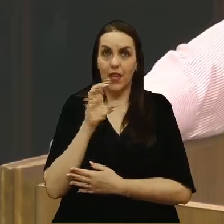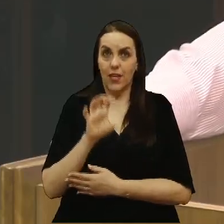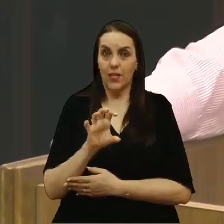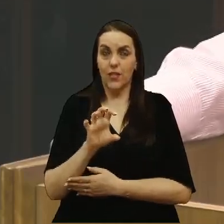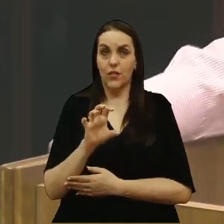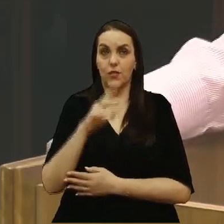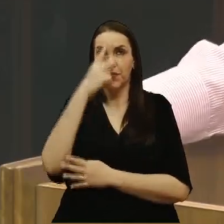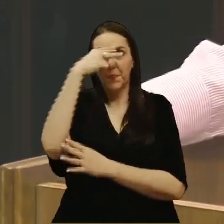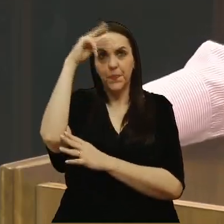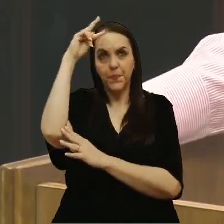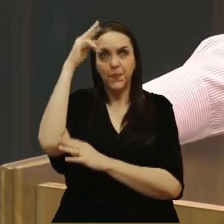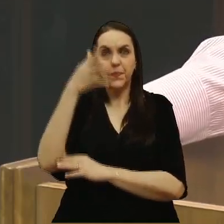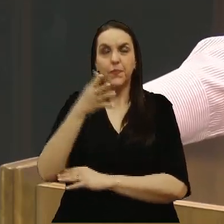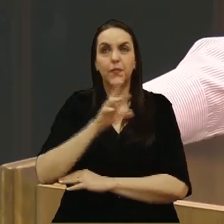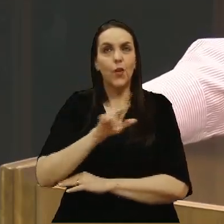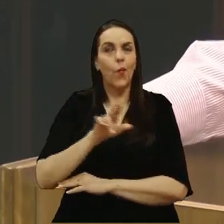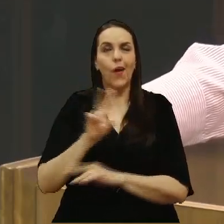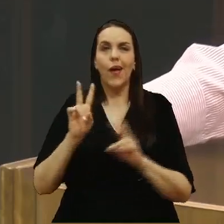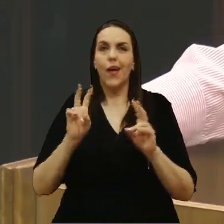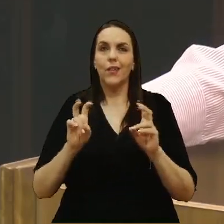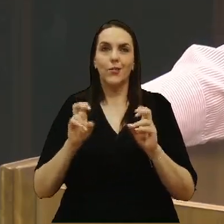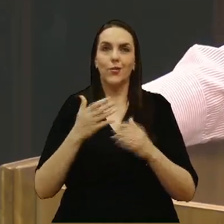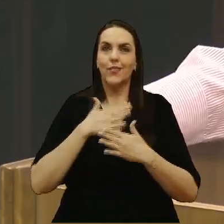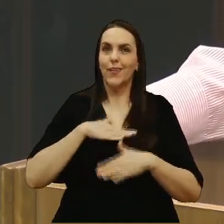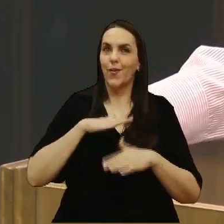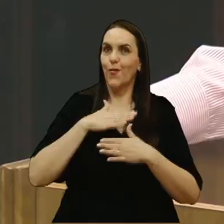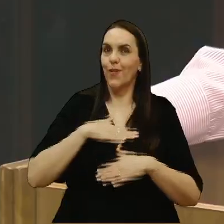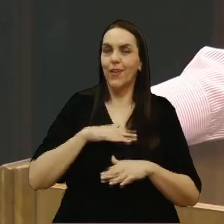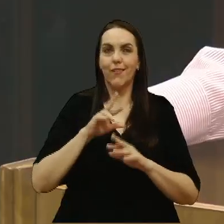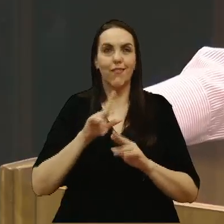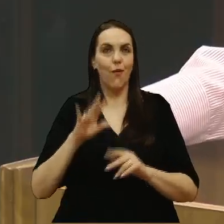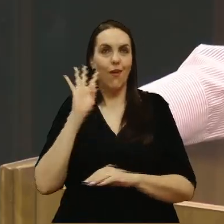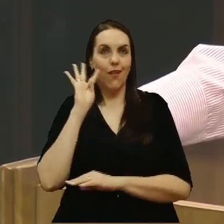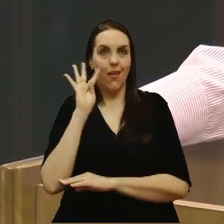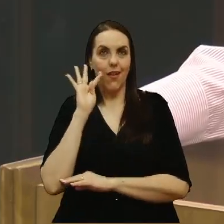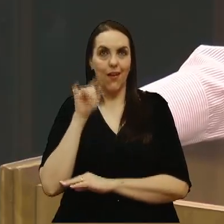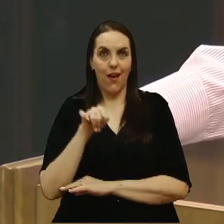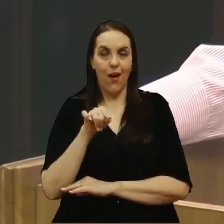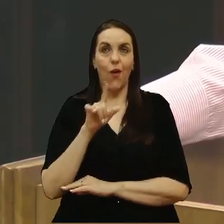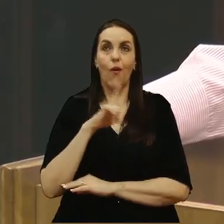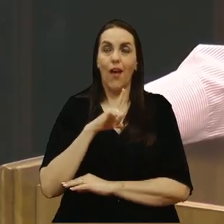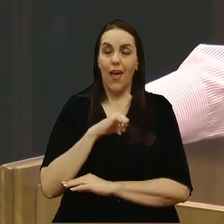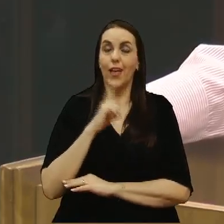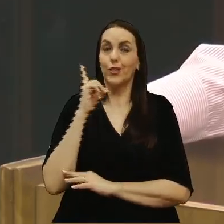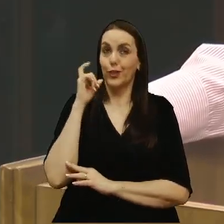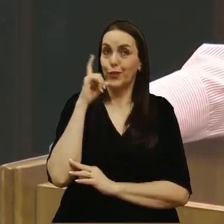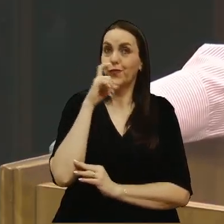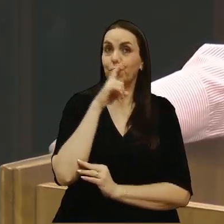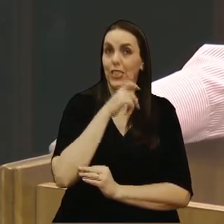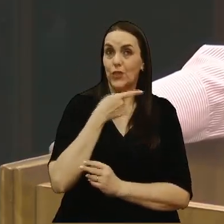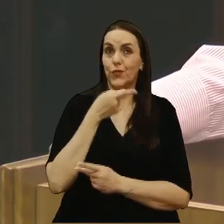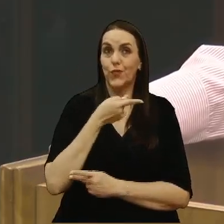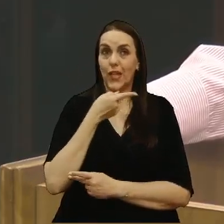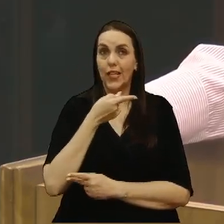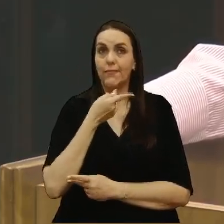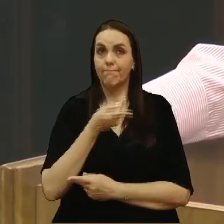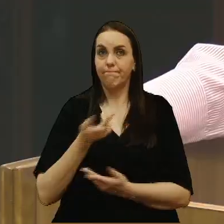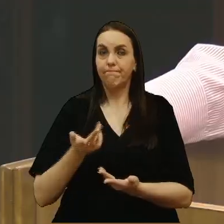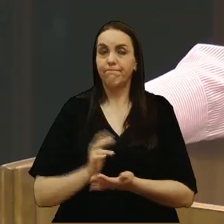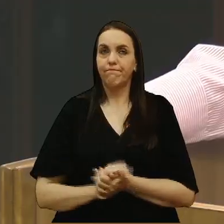Edson da Rosa, não é um assunto tranquilo, não é um assunto legal, é um assunto indigesto, é um assunto